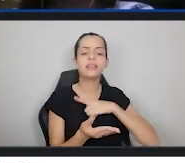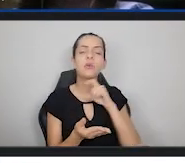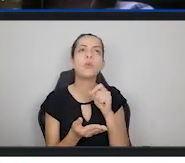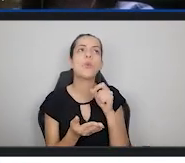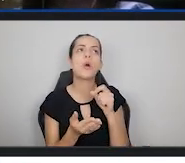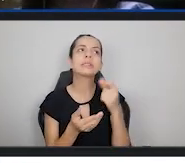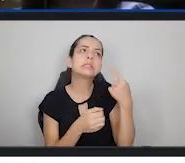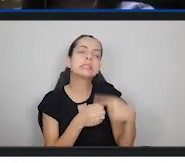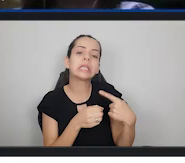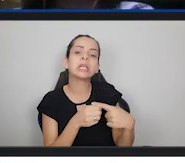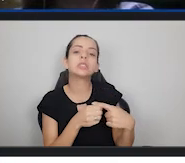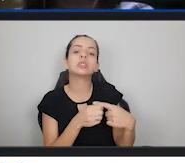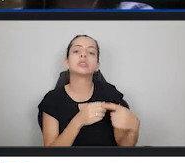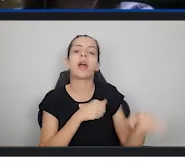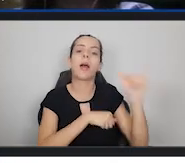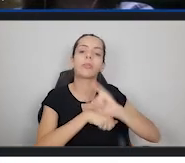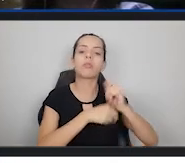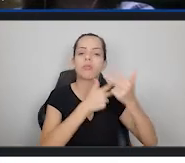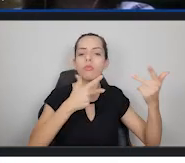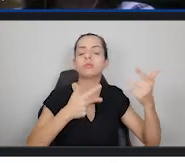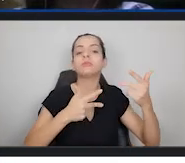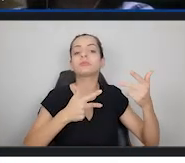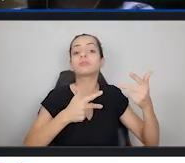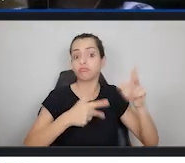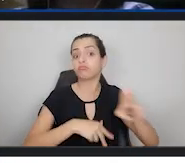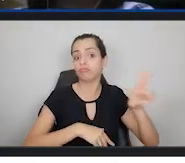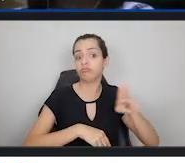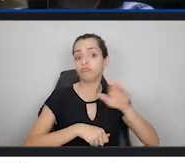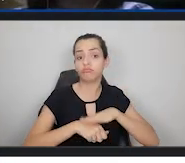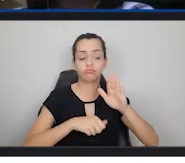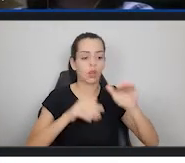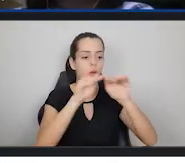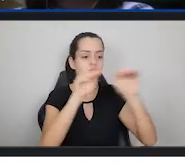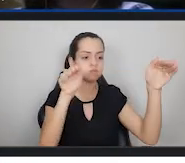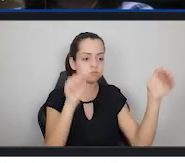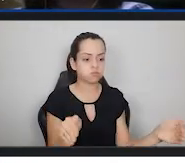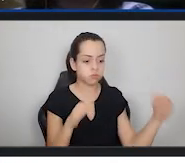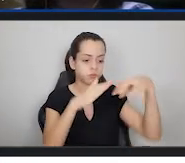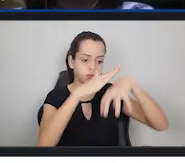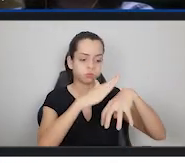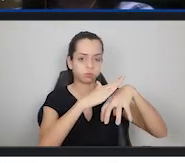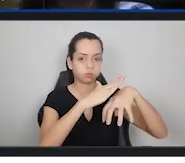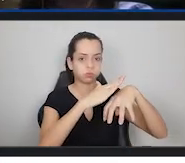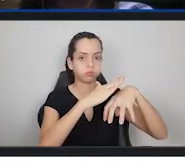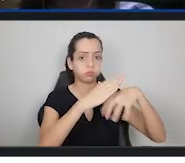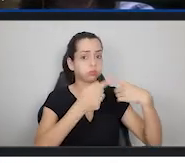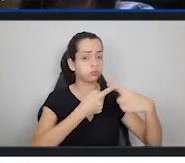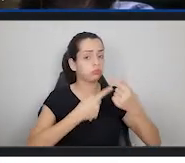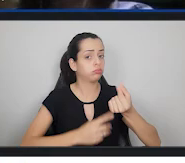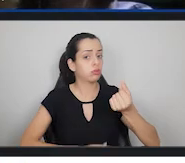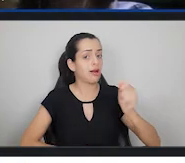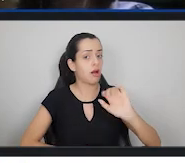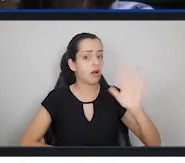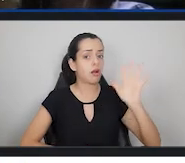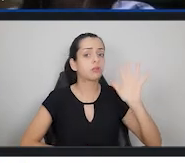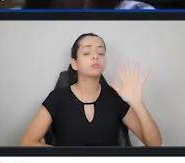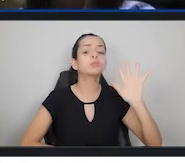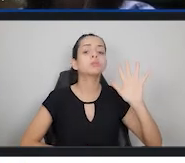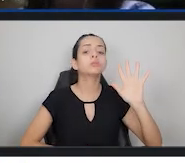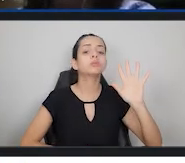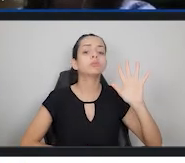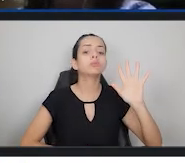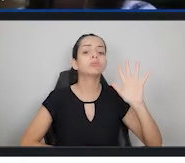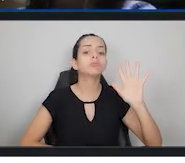uma construção de alvenaria, né? As que usam SF6 como nível de isolação, por exemplo, entra nesse